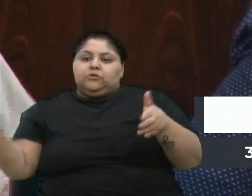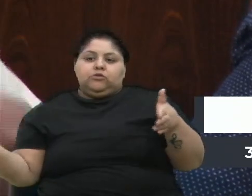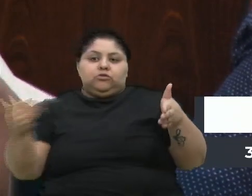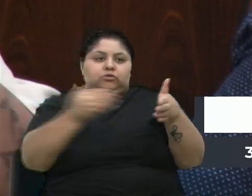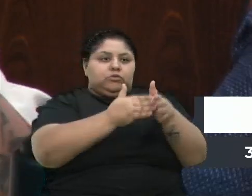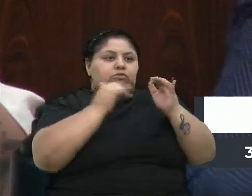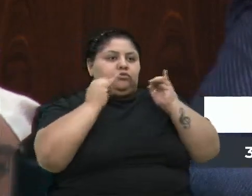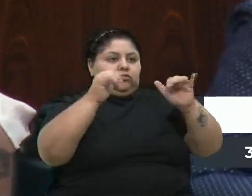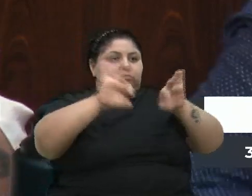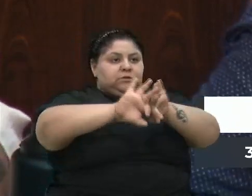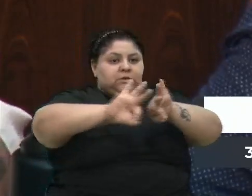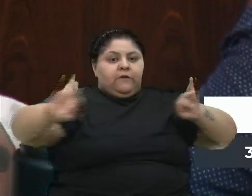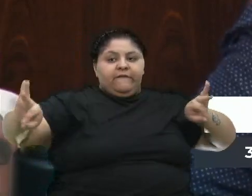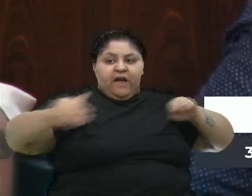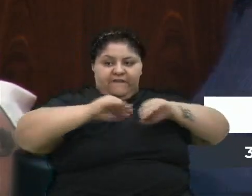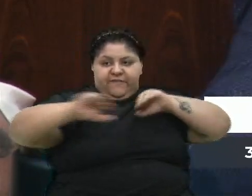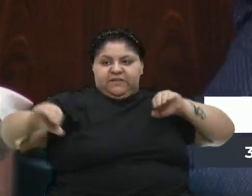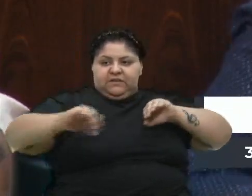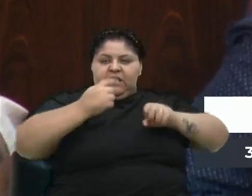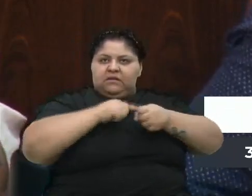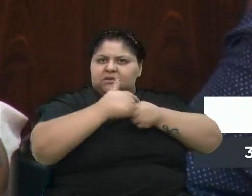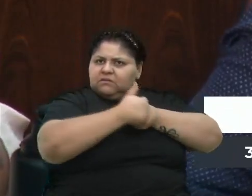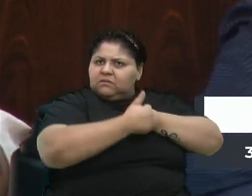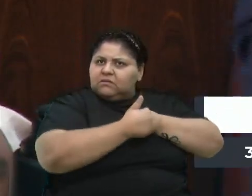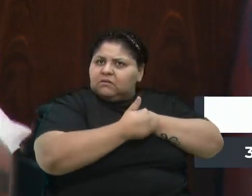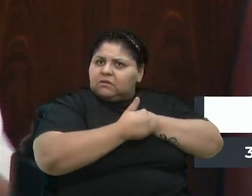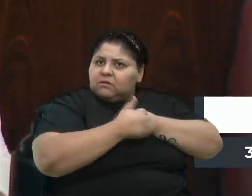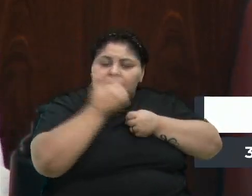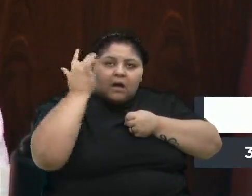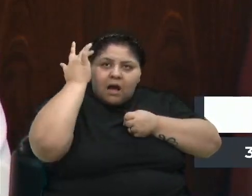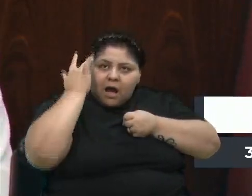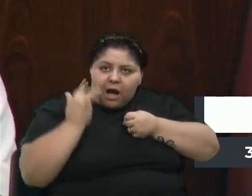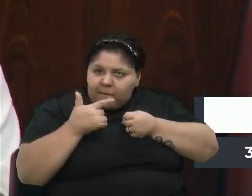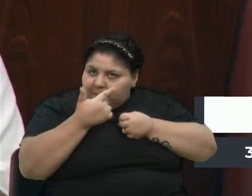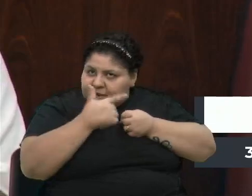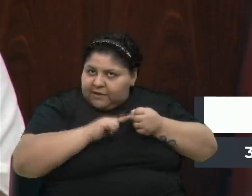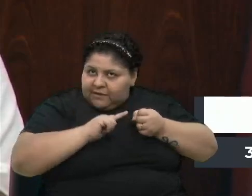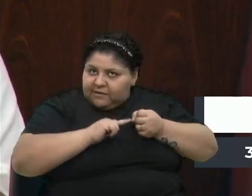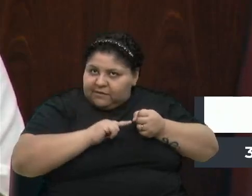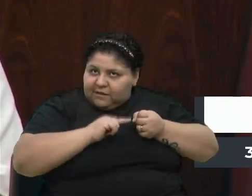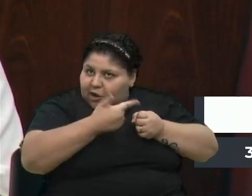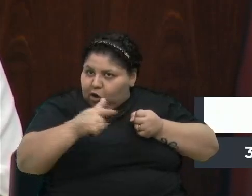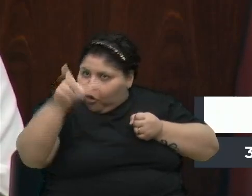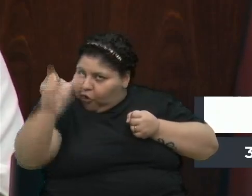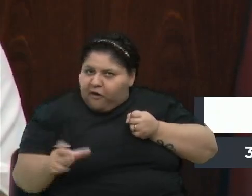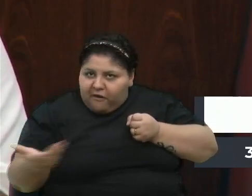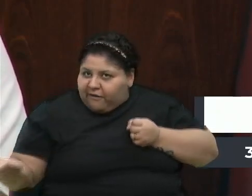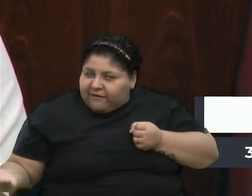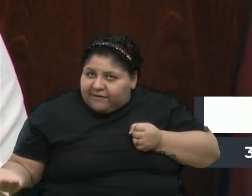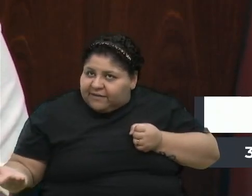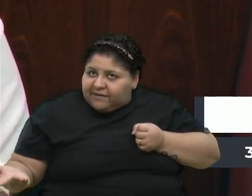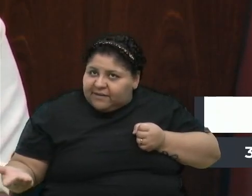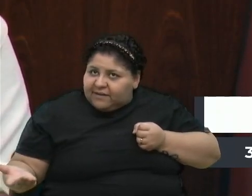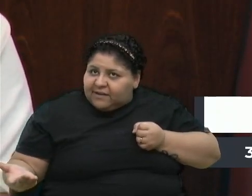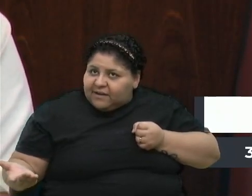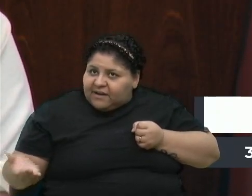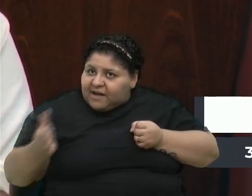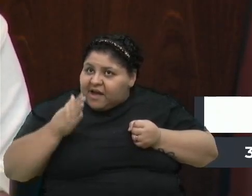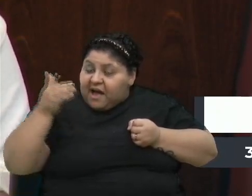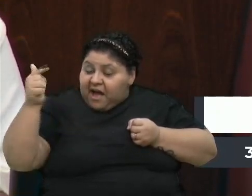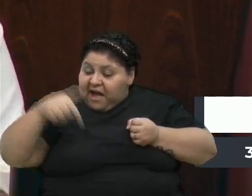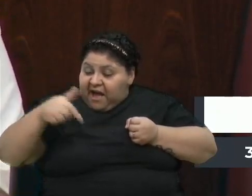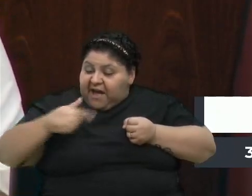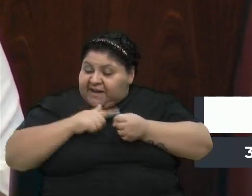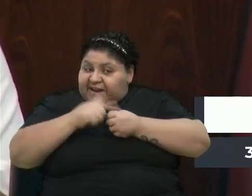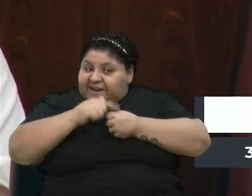cidade? É isso que a gente quer, mas amanhã vão ter outros, porque nós não temos fronteira fechada na cidade.